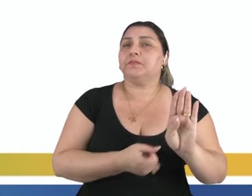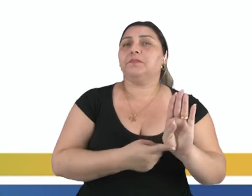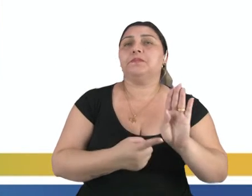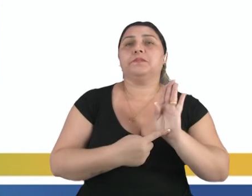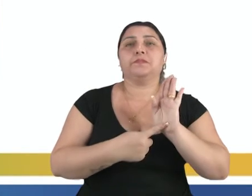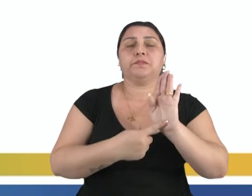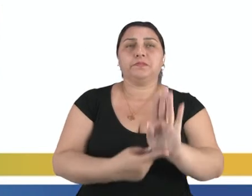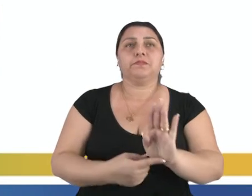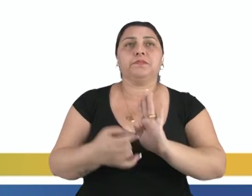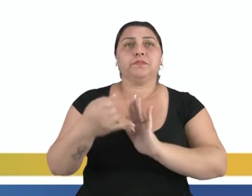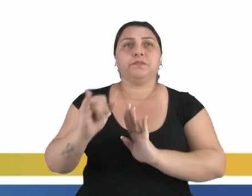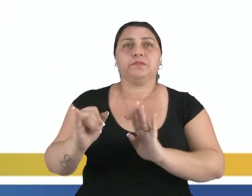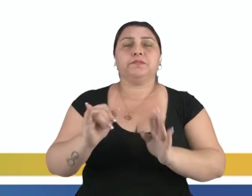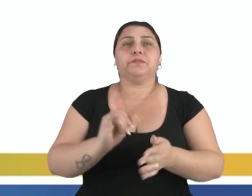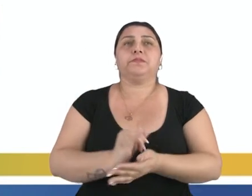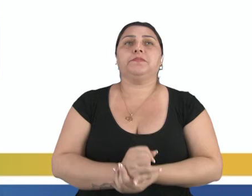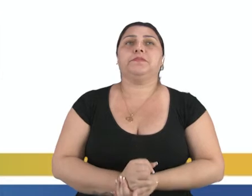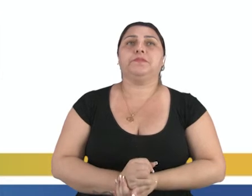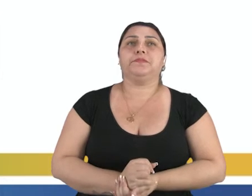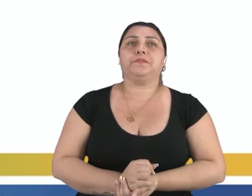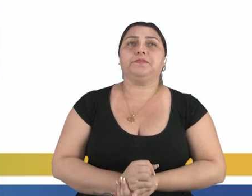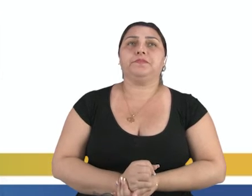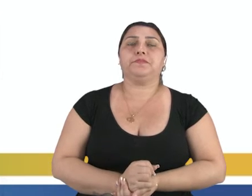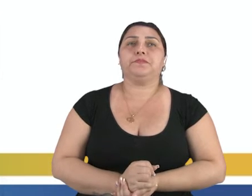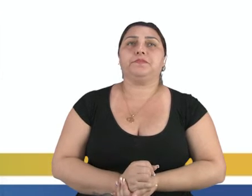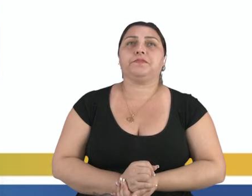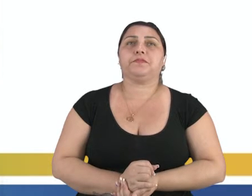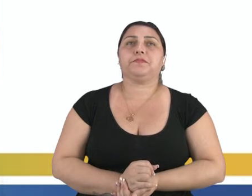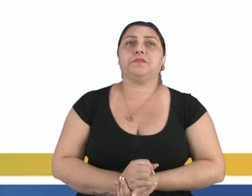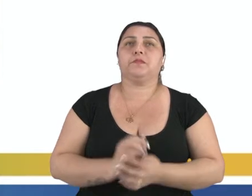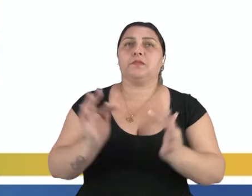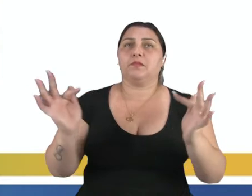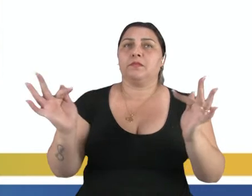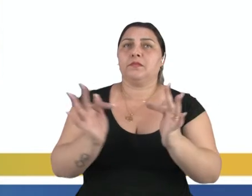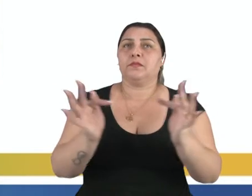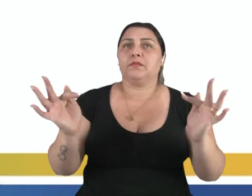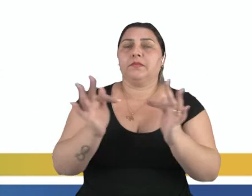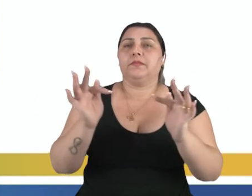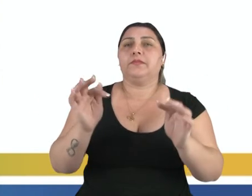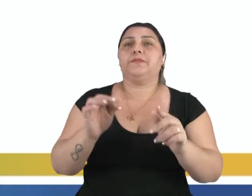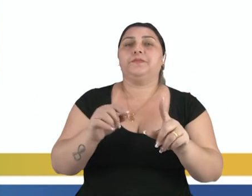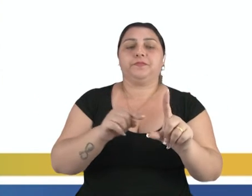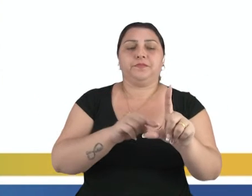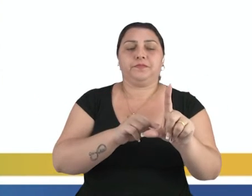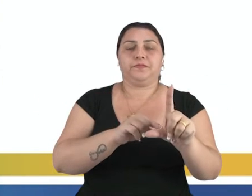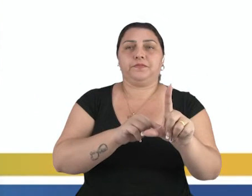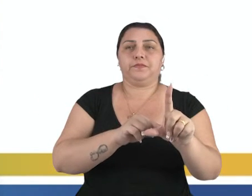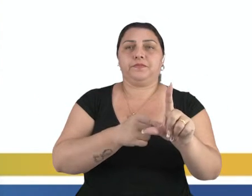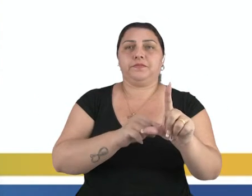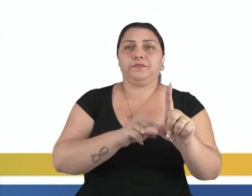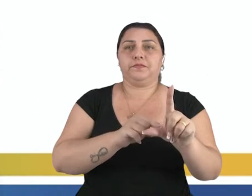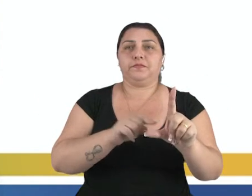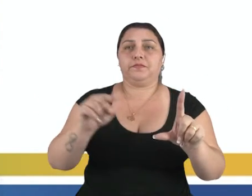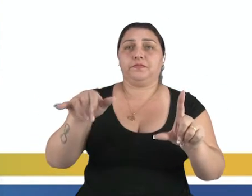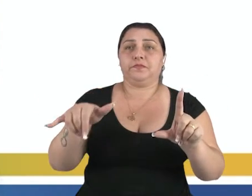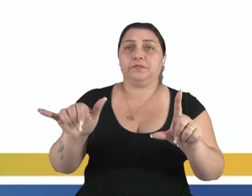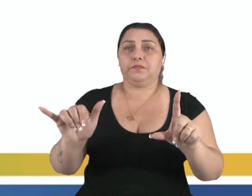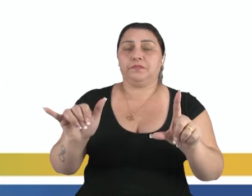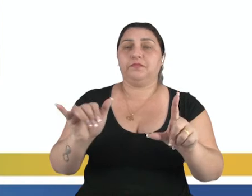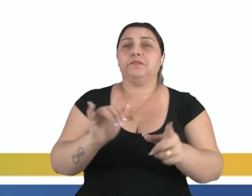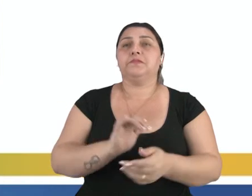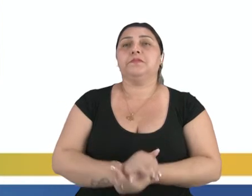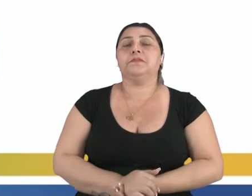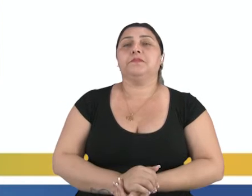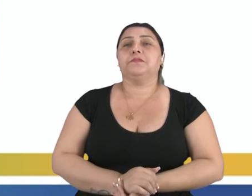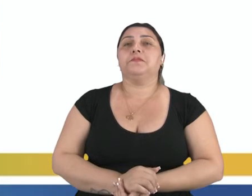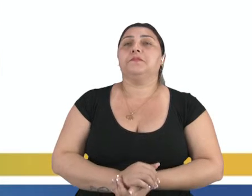a nossa função ela vai passar no eixo do y para os positivos ou para os negativos,